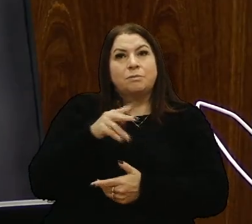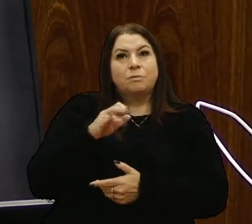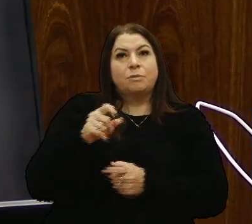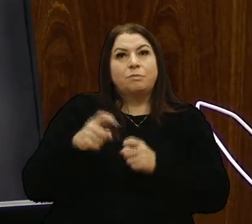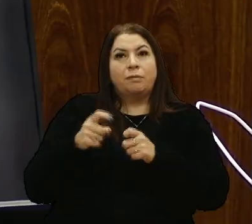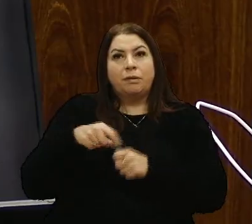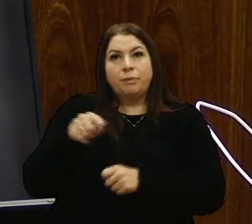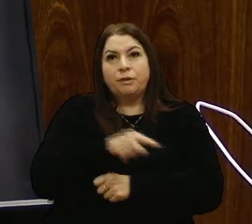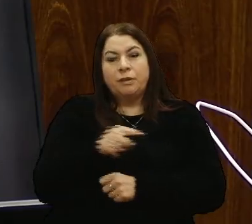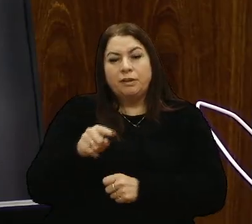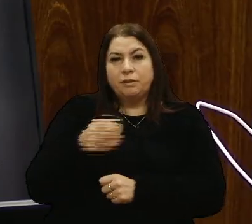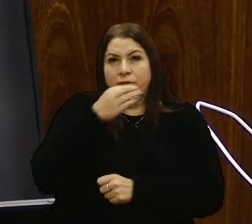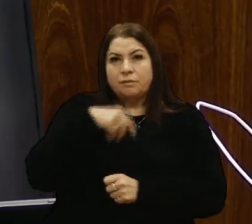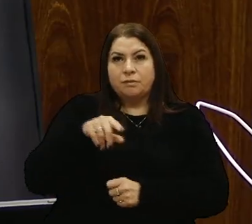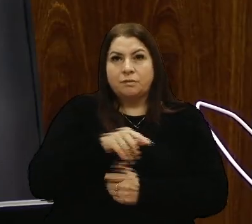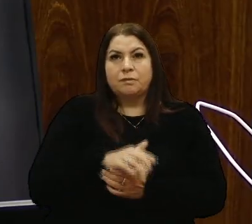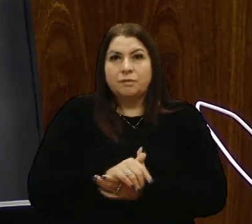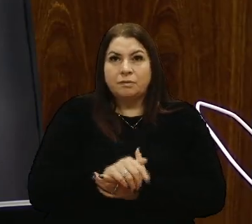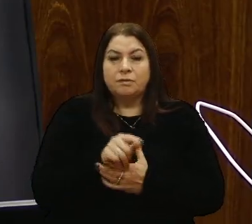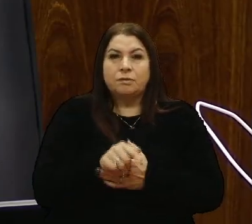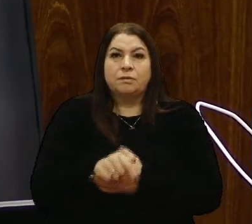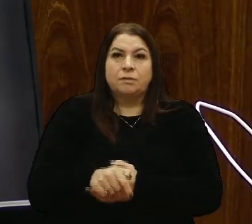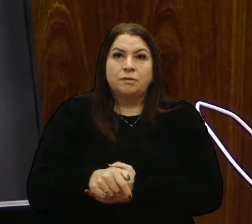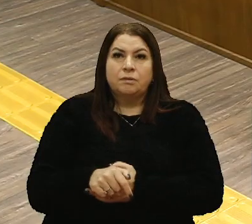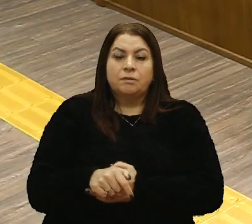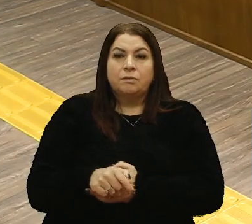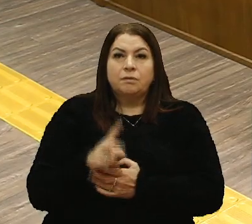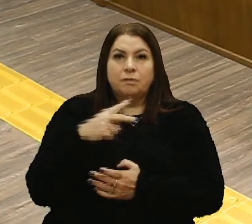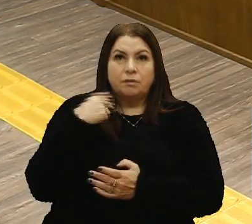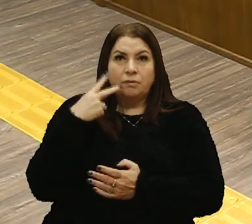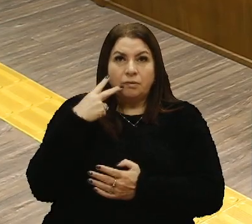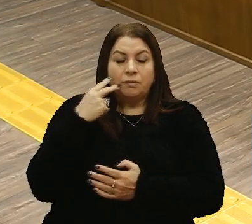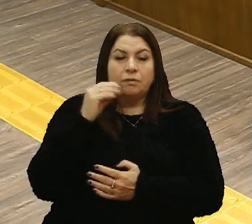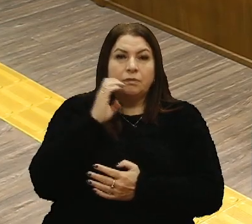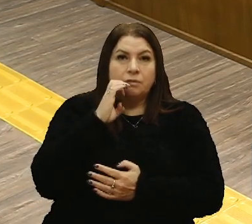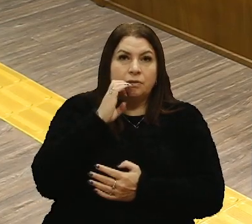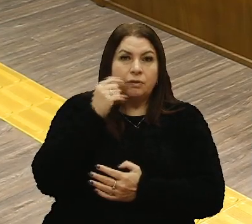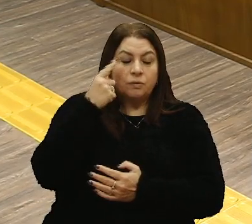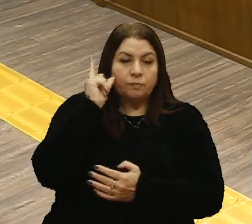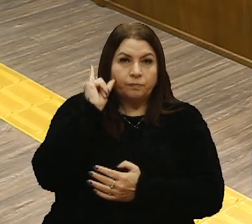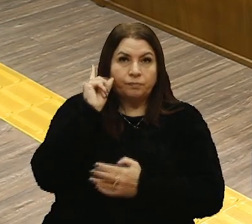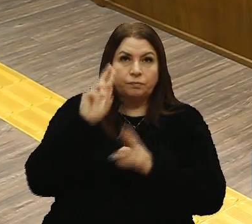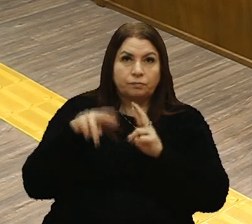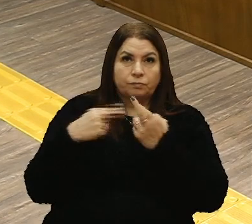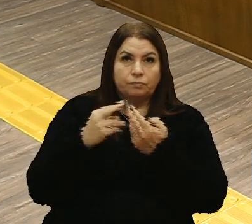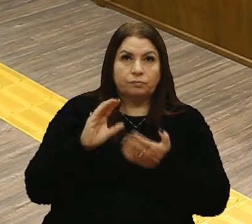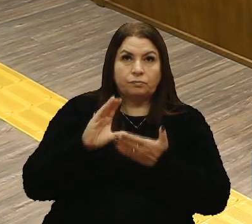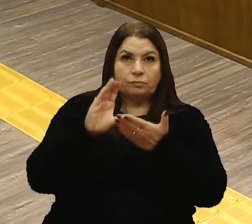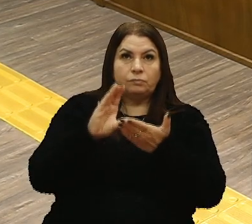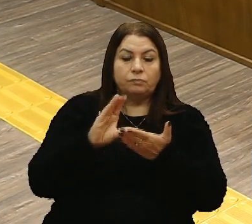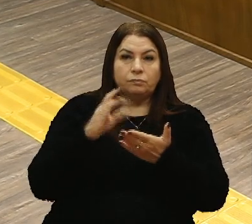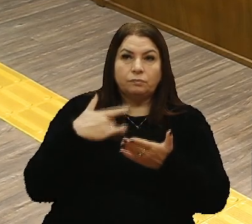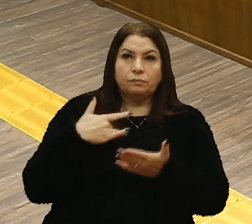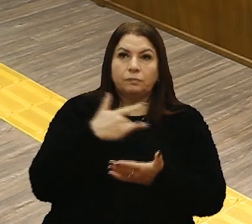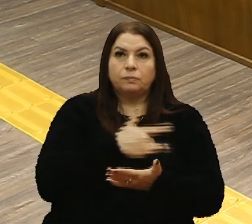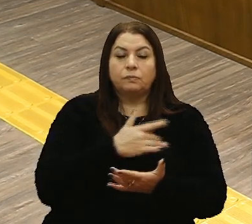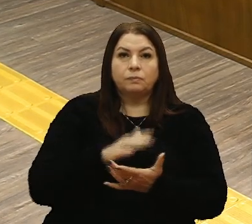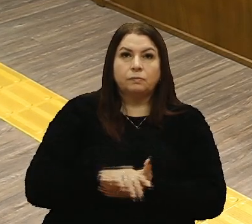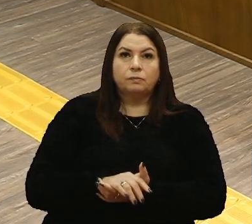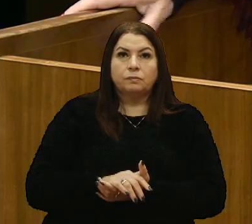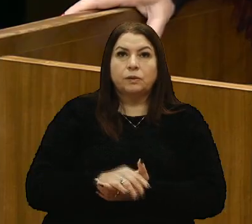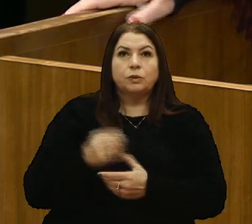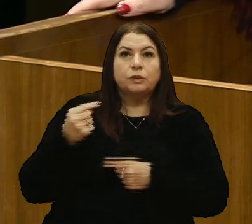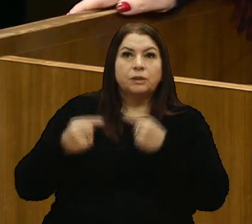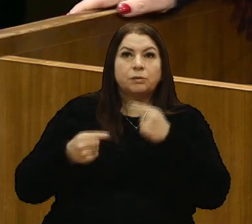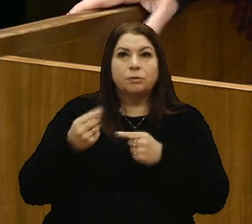aqui em Caxias do Sul. Muito obrigada. Vereadora Estela, ontem na reunião do Conselho da Saúde, nós